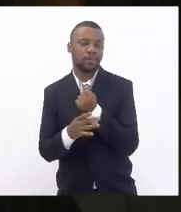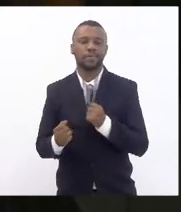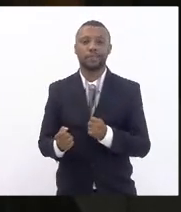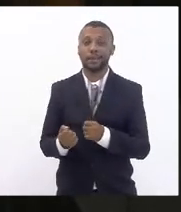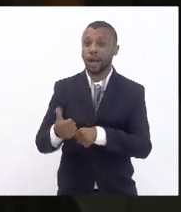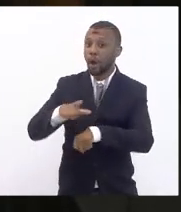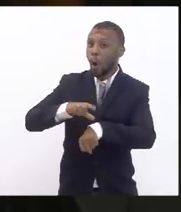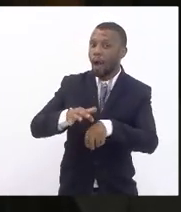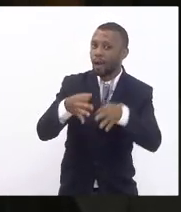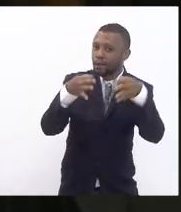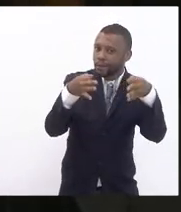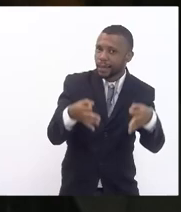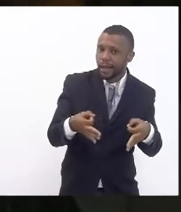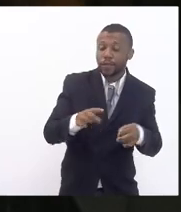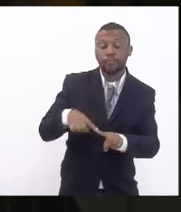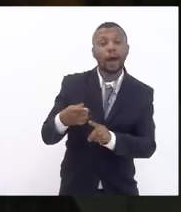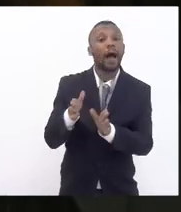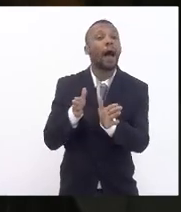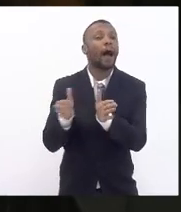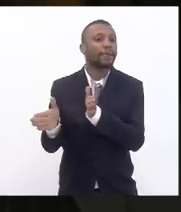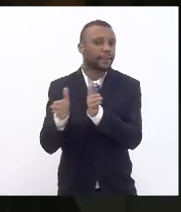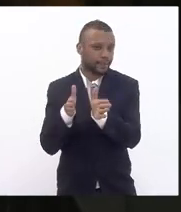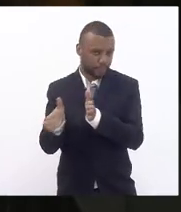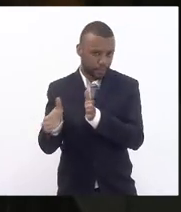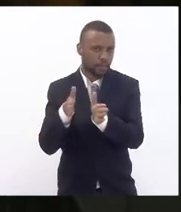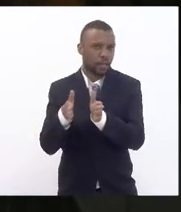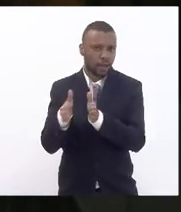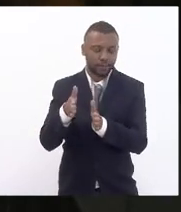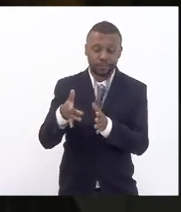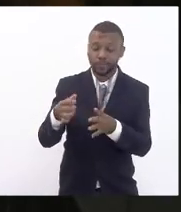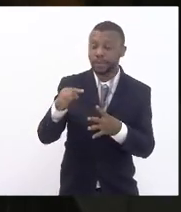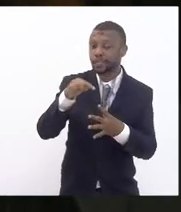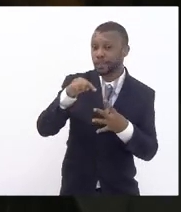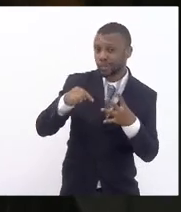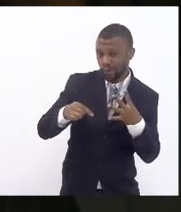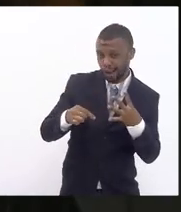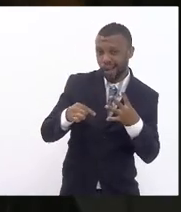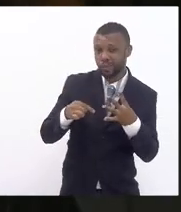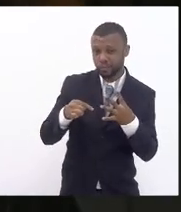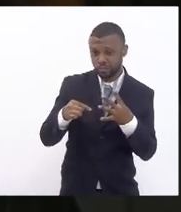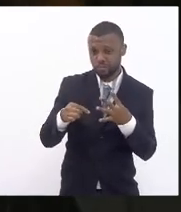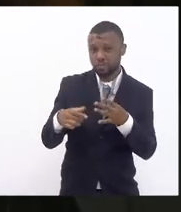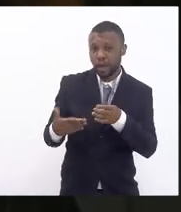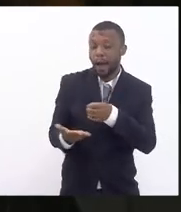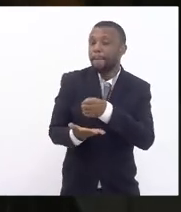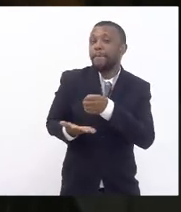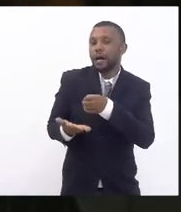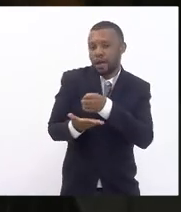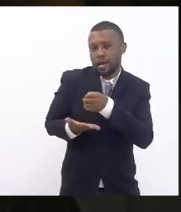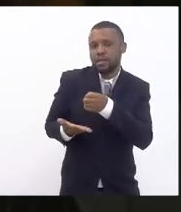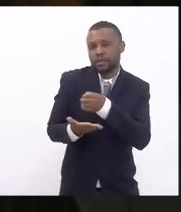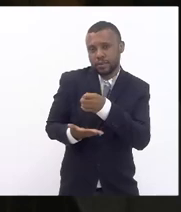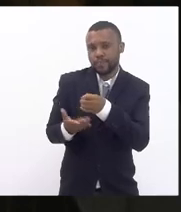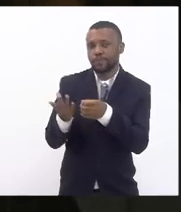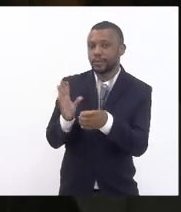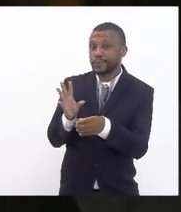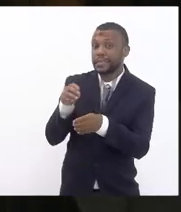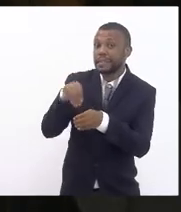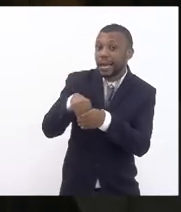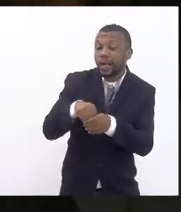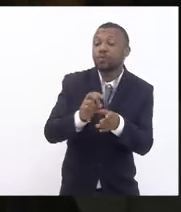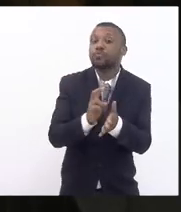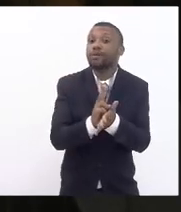pontualidade e acessibilidade, né? São essas quatro, esse quadripé que, se